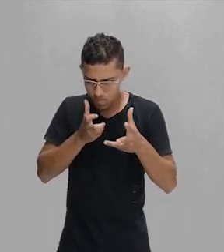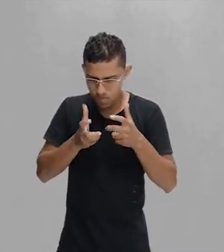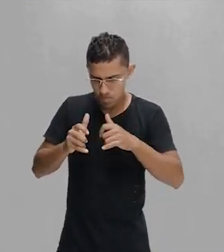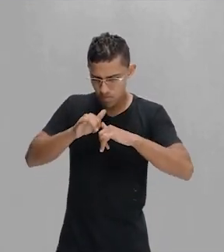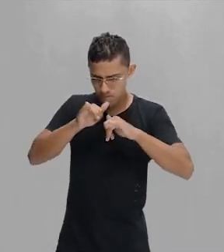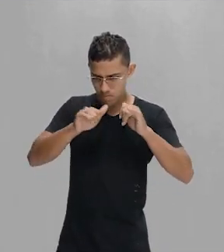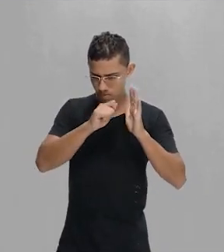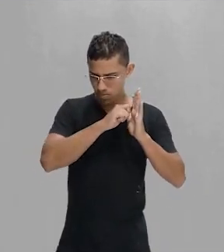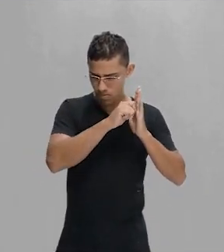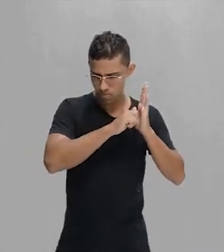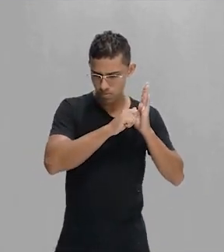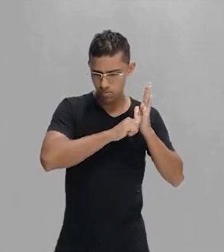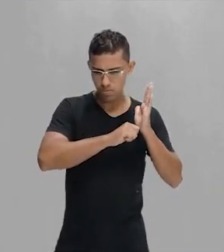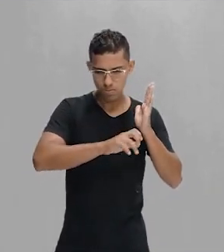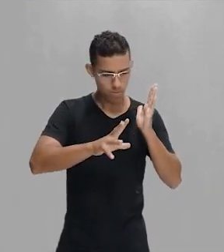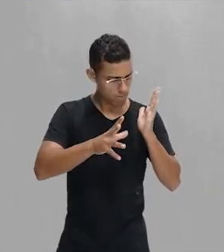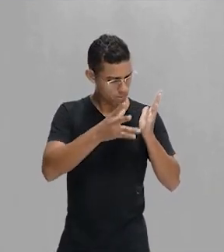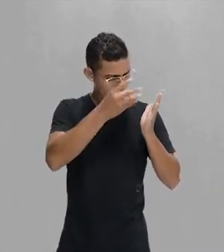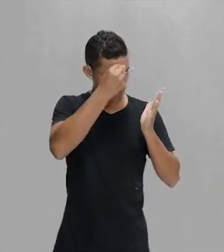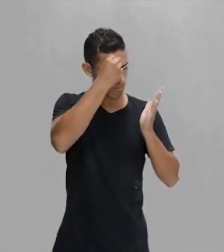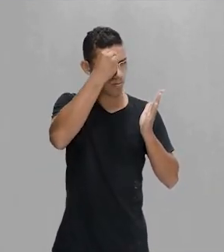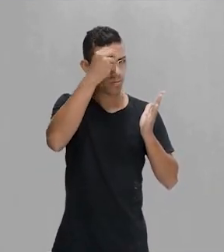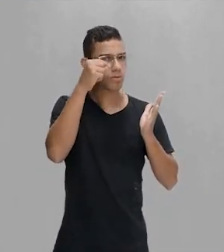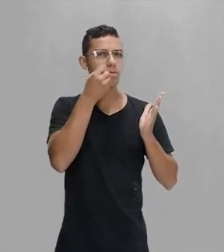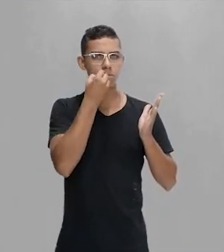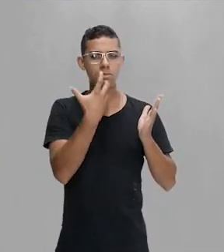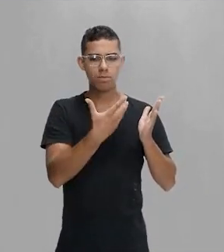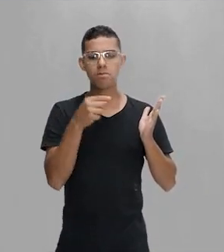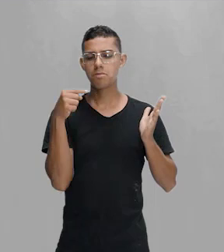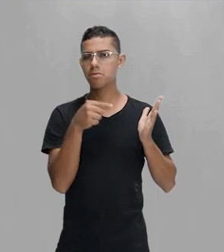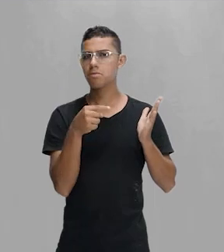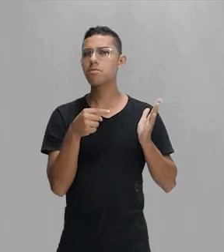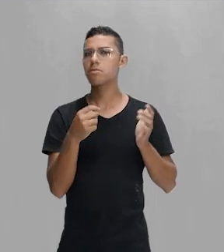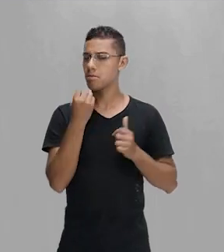informações possíveis. Então, a observação aparece aqui como uma grande sugestão.